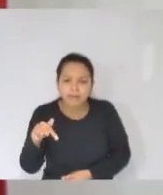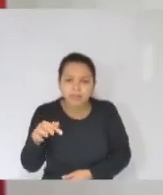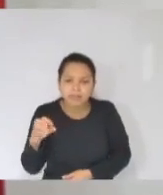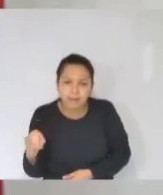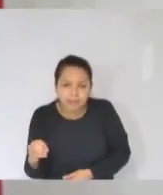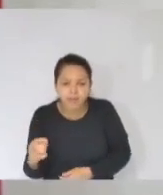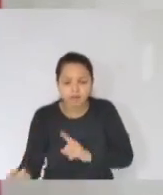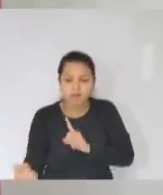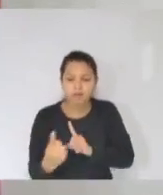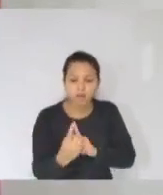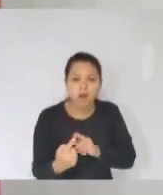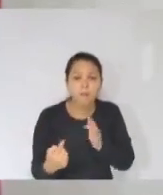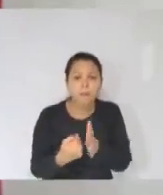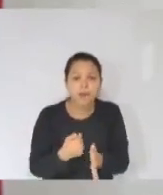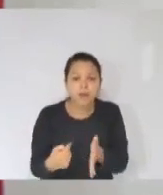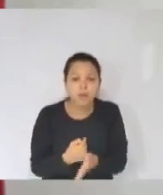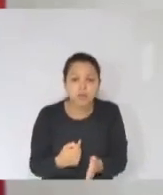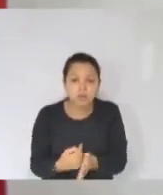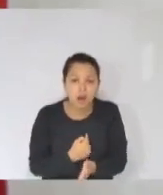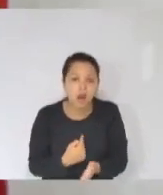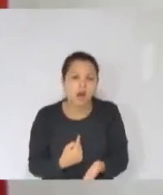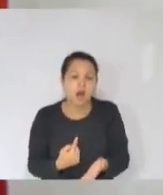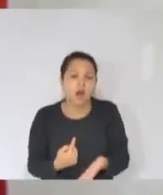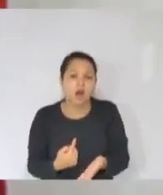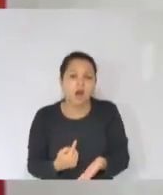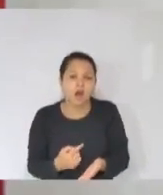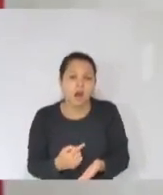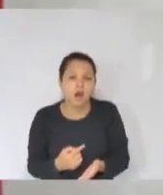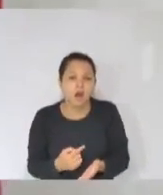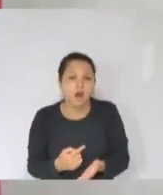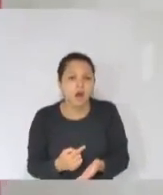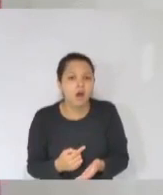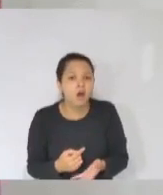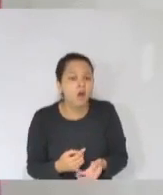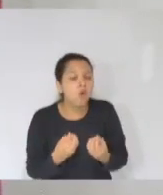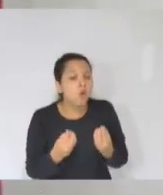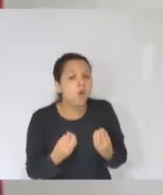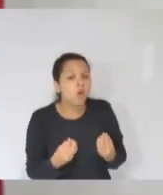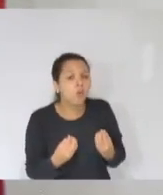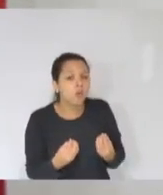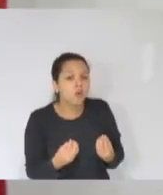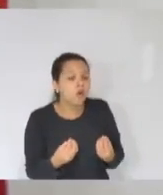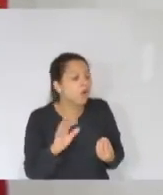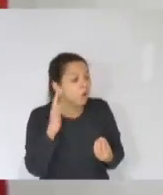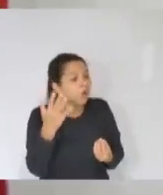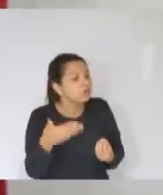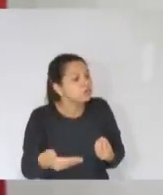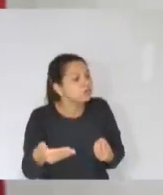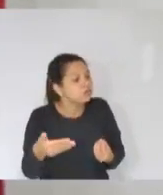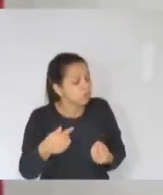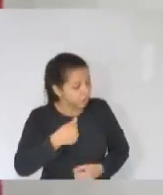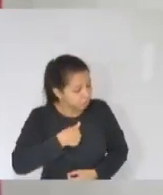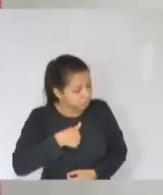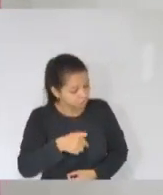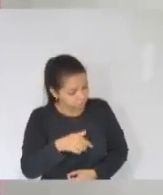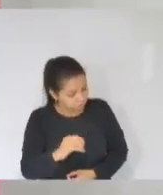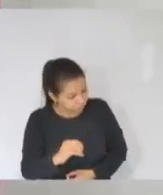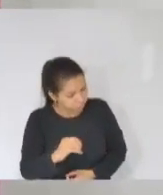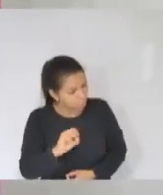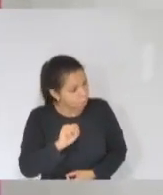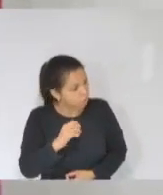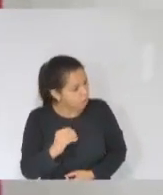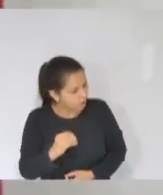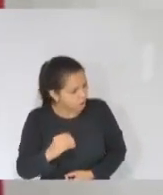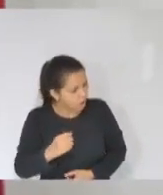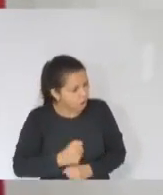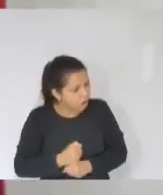né, Ivanor? Para mim, Chico, como é que está? Eu, com 70, 80 anos, eu vou ter que